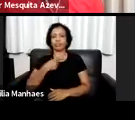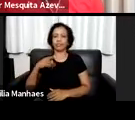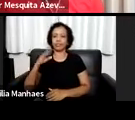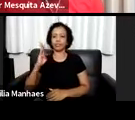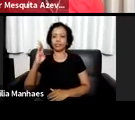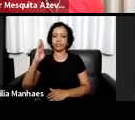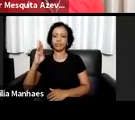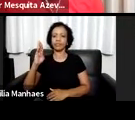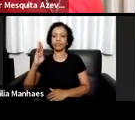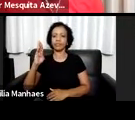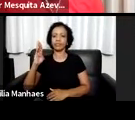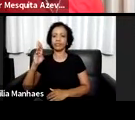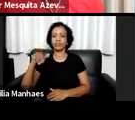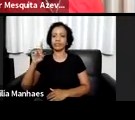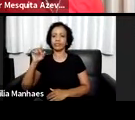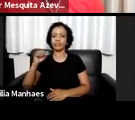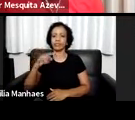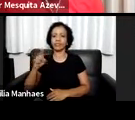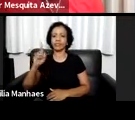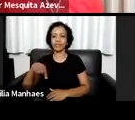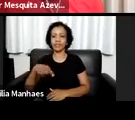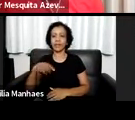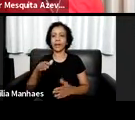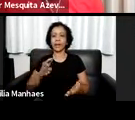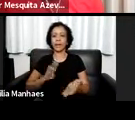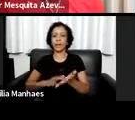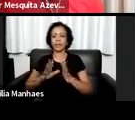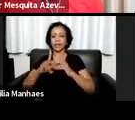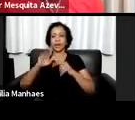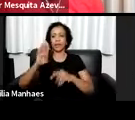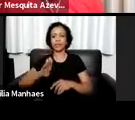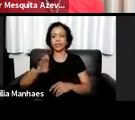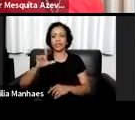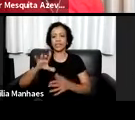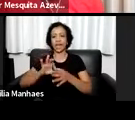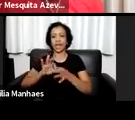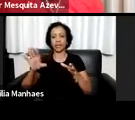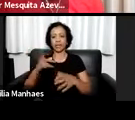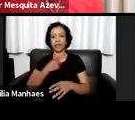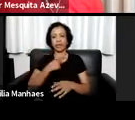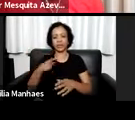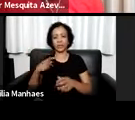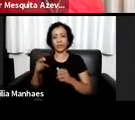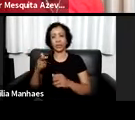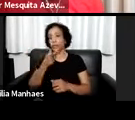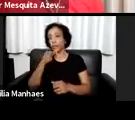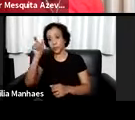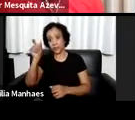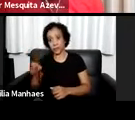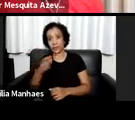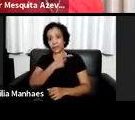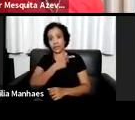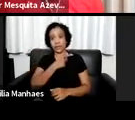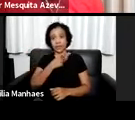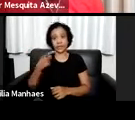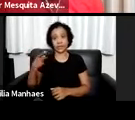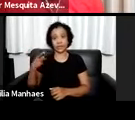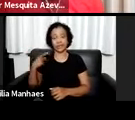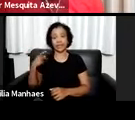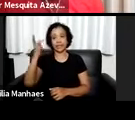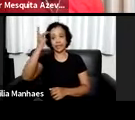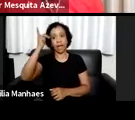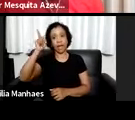Batista Liberdade, eu digo membro ativo ao lado da esposa, a professora Silvia, e também o executivo da Convenção Batista do Estado de